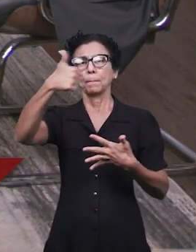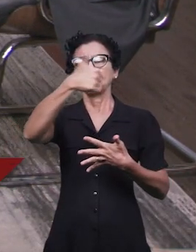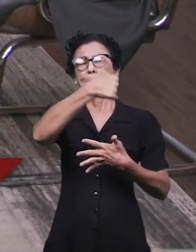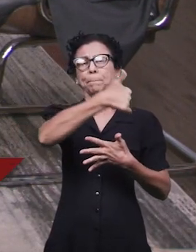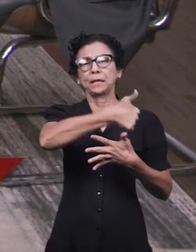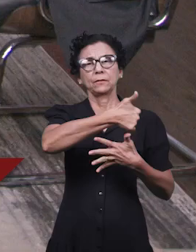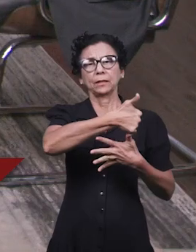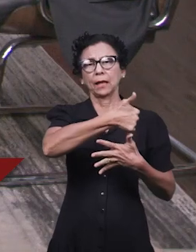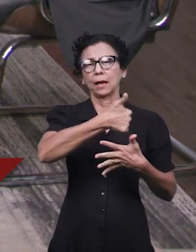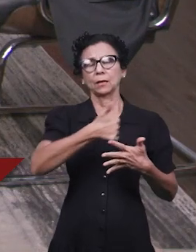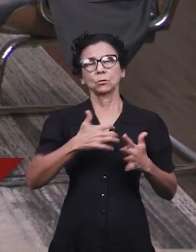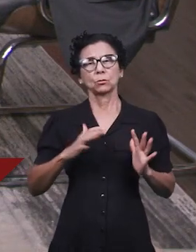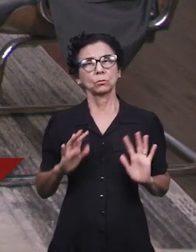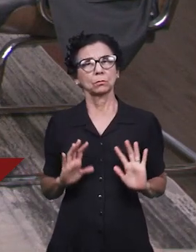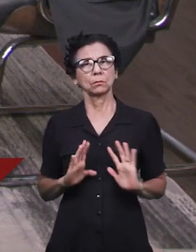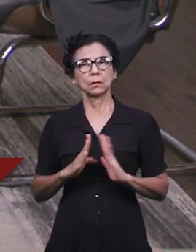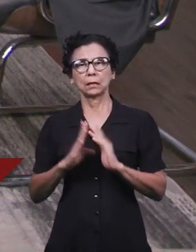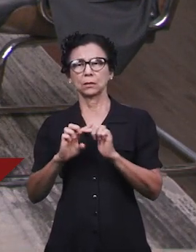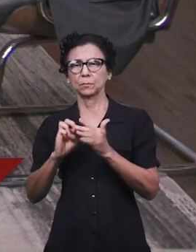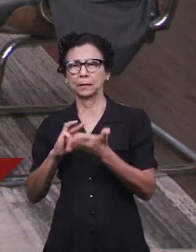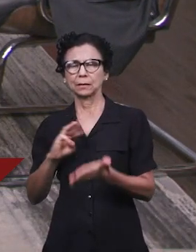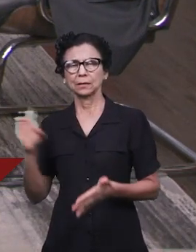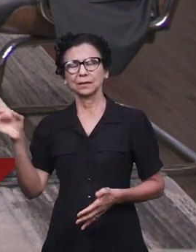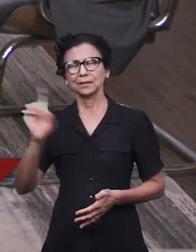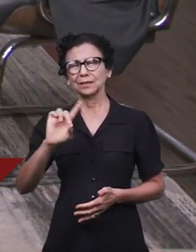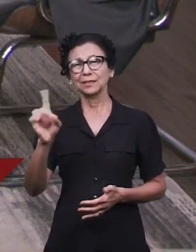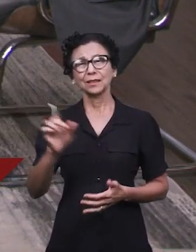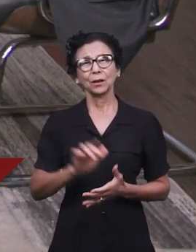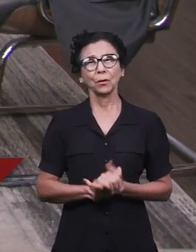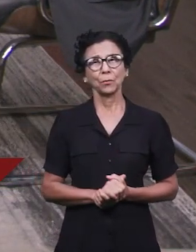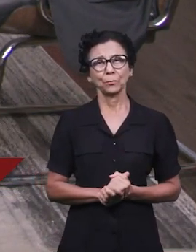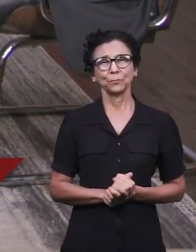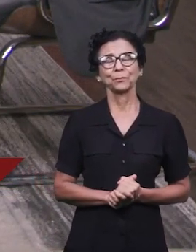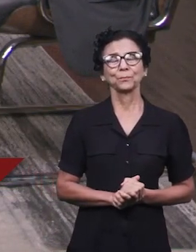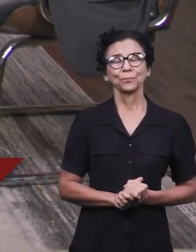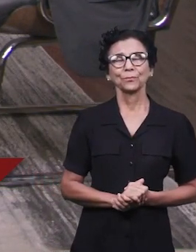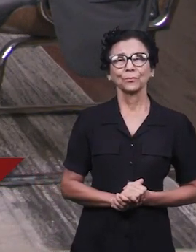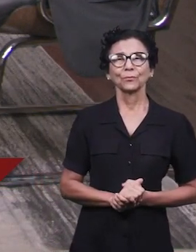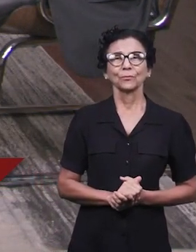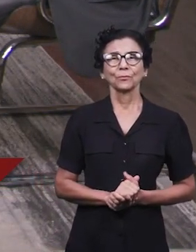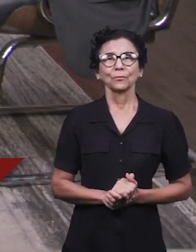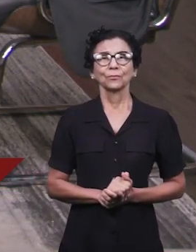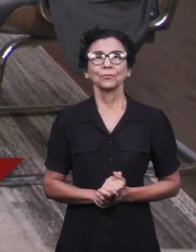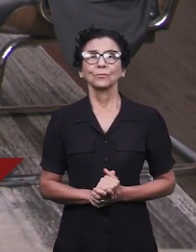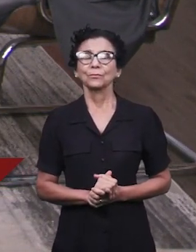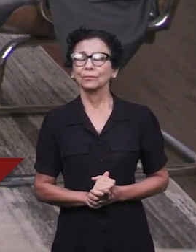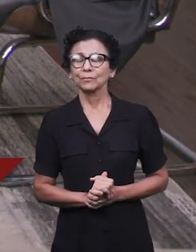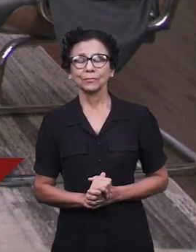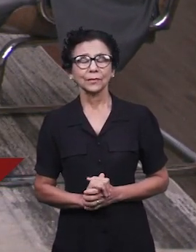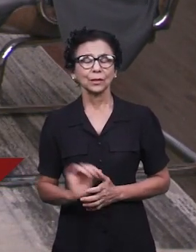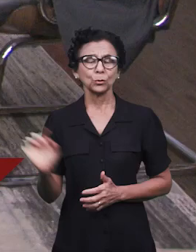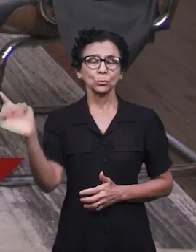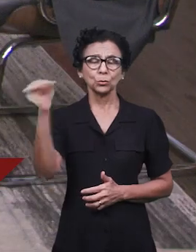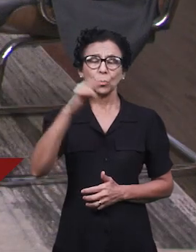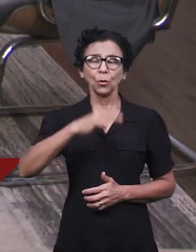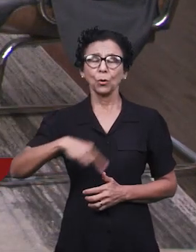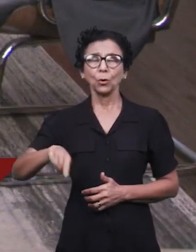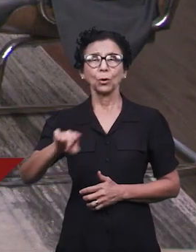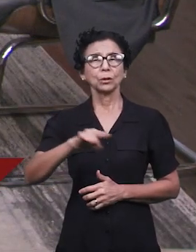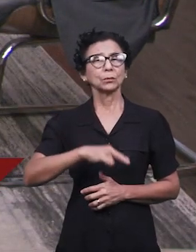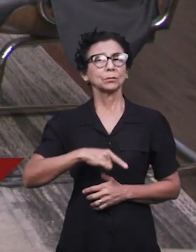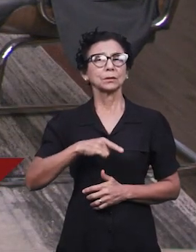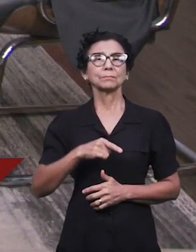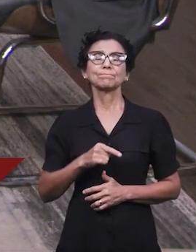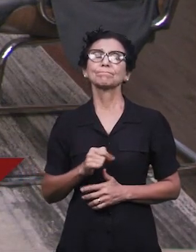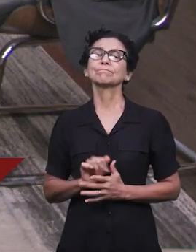a todos. Pelo Espírito Então, Santo. ele está acessível a todos pelo Espírito Santo, porque às vezes parece que ele está falando que é